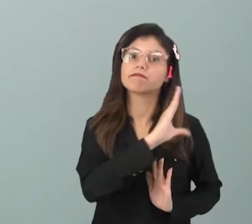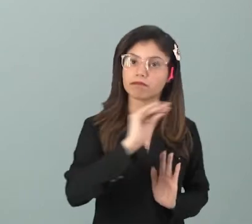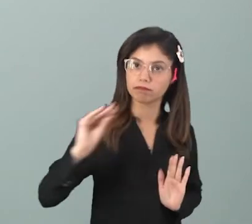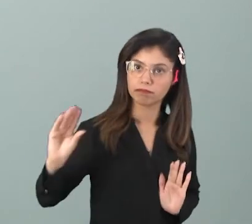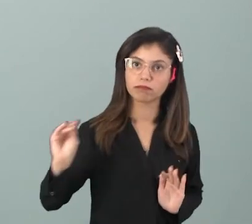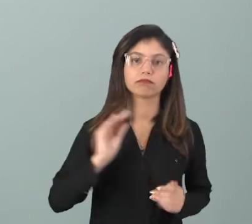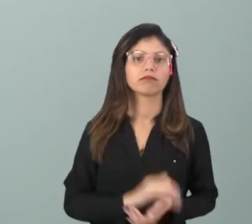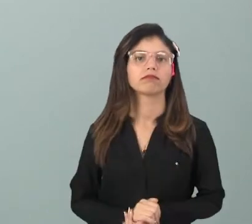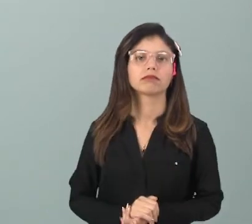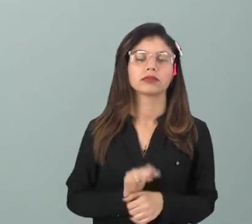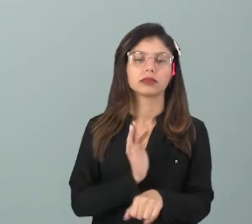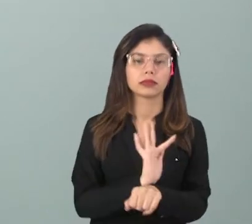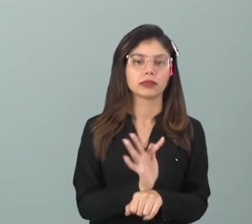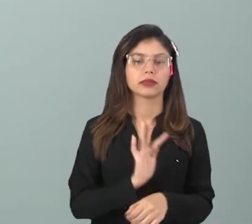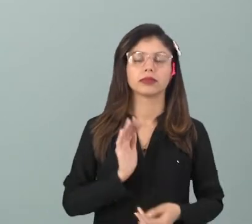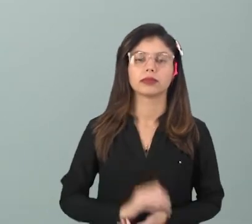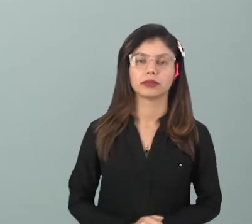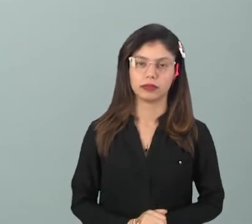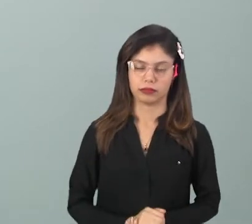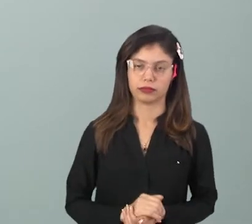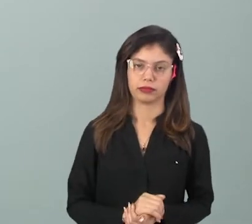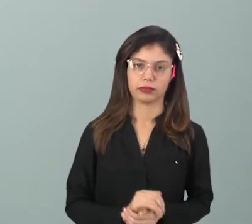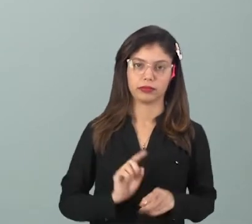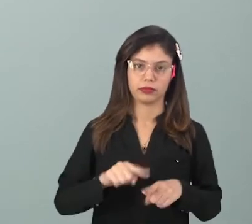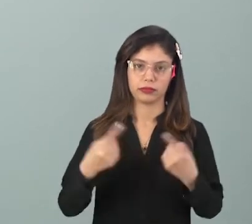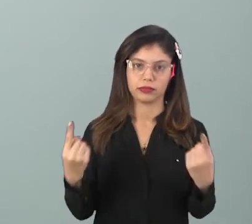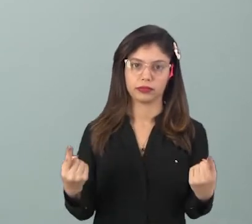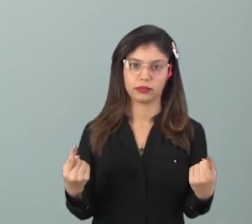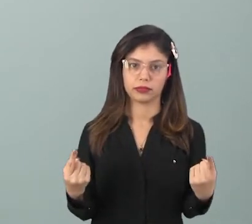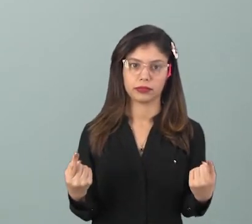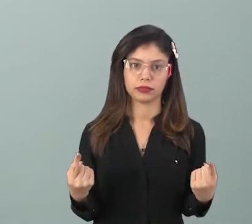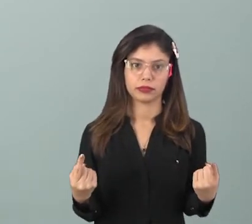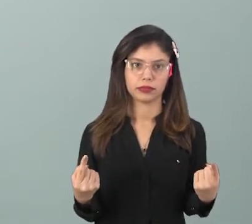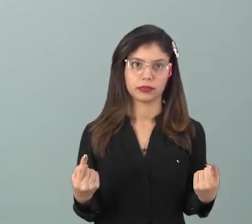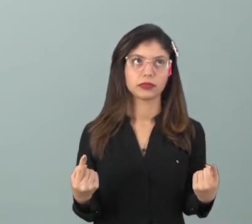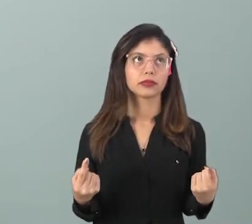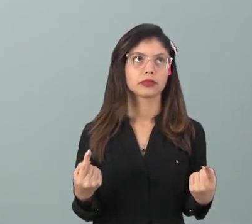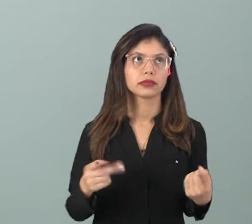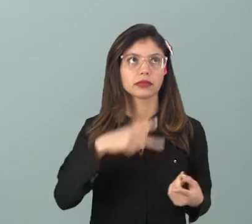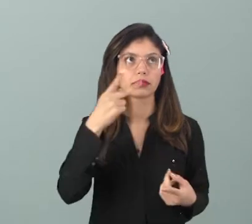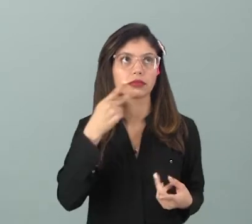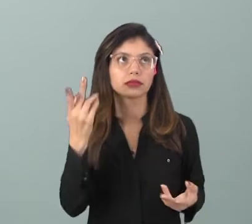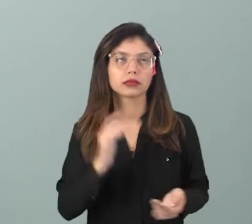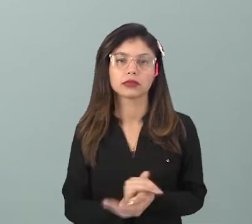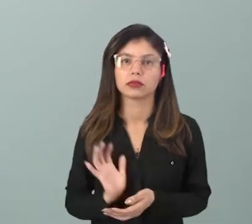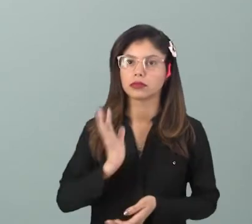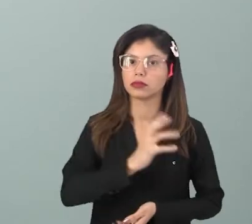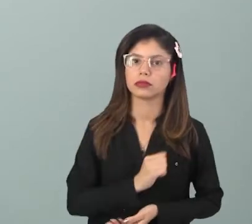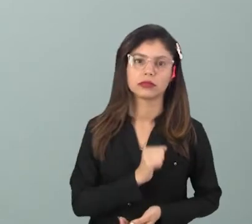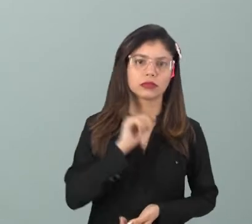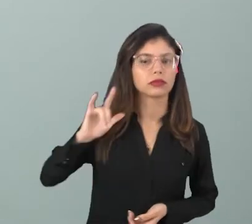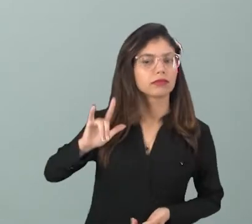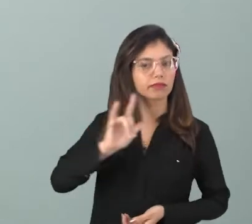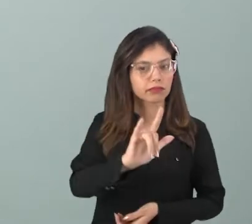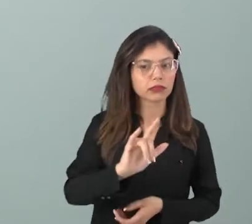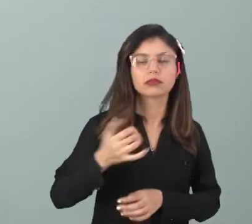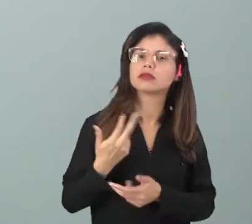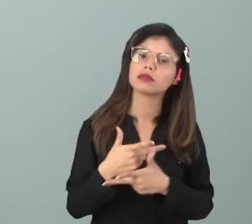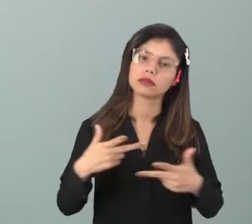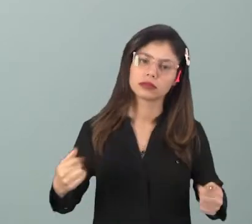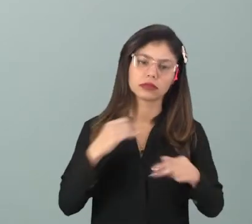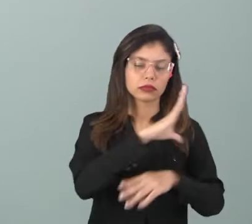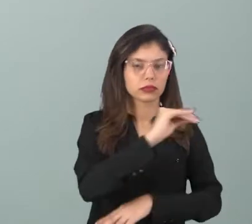adolescente mas por trás de falar de por trás de ao falar em amor paixão